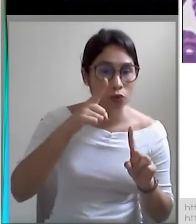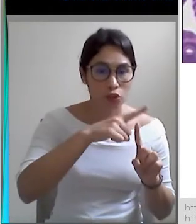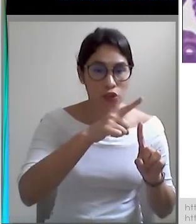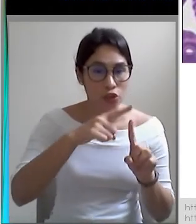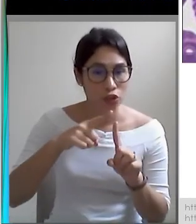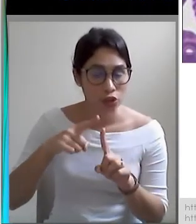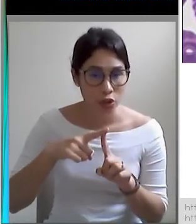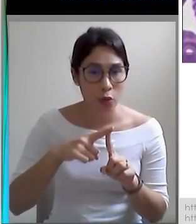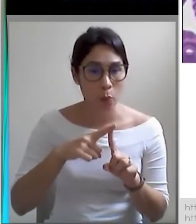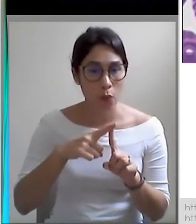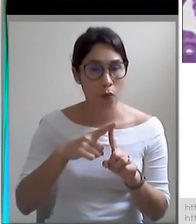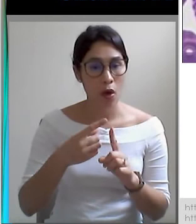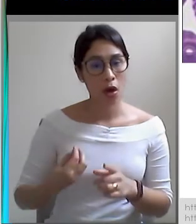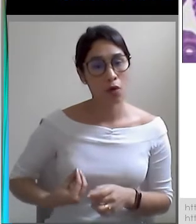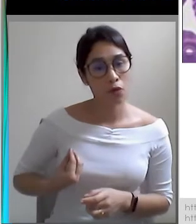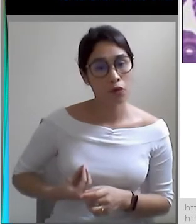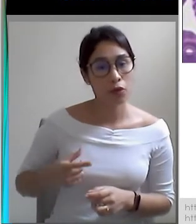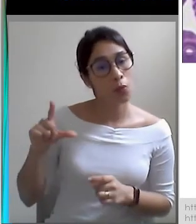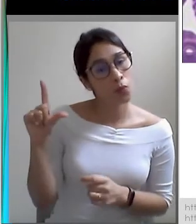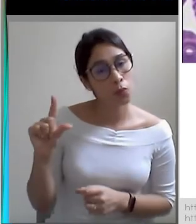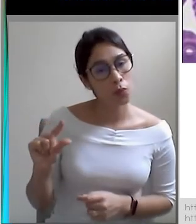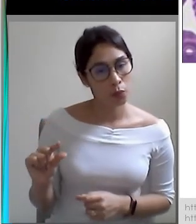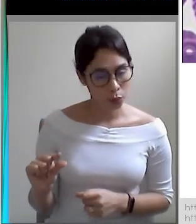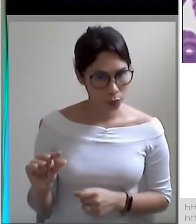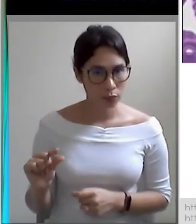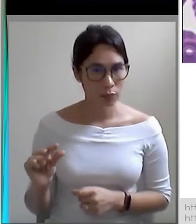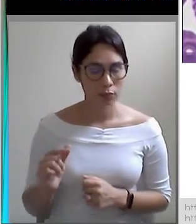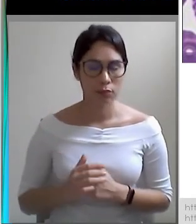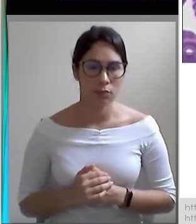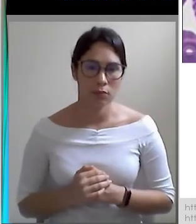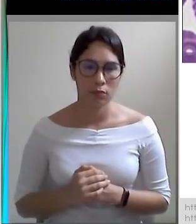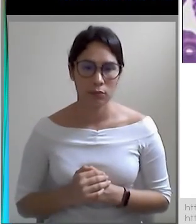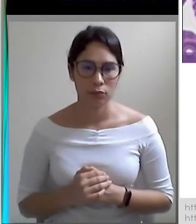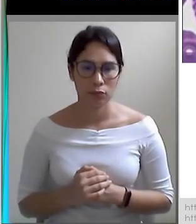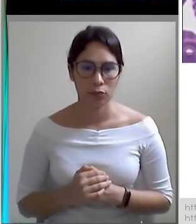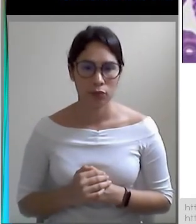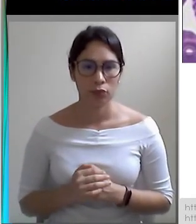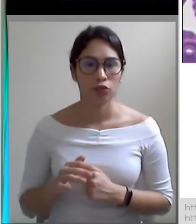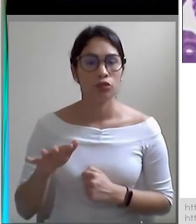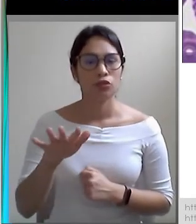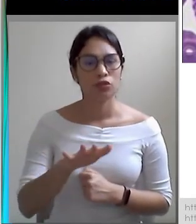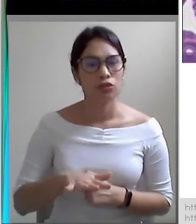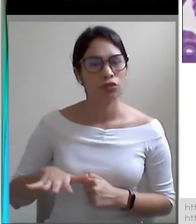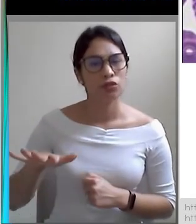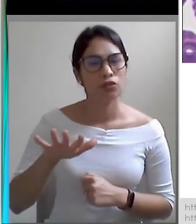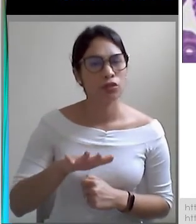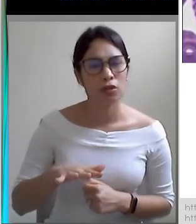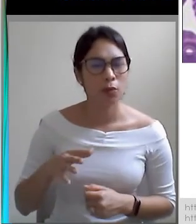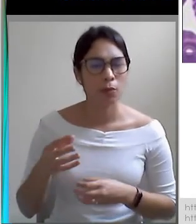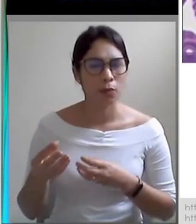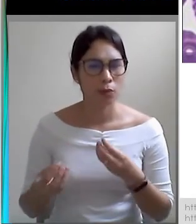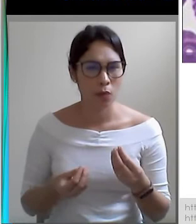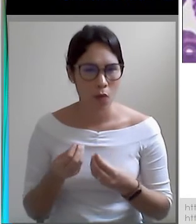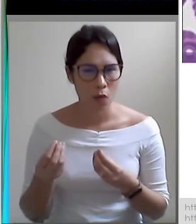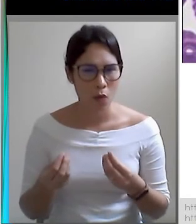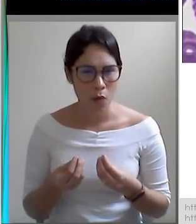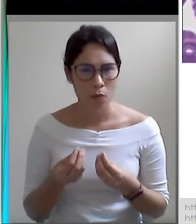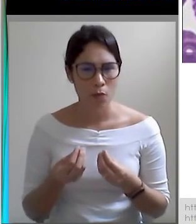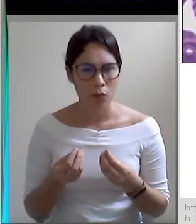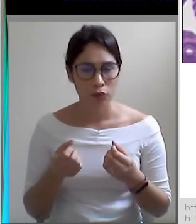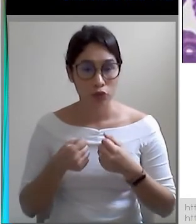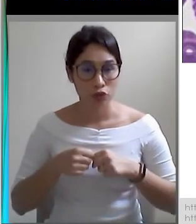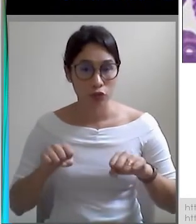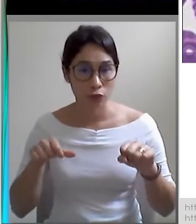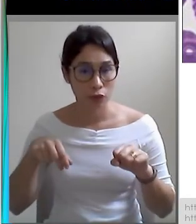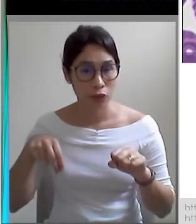sistema. De modo geral, neutrófilos e basófilos são células com